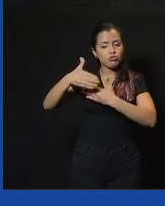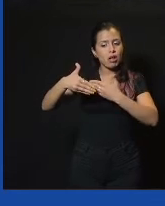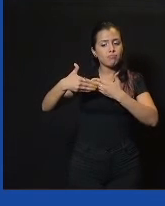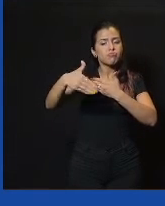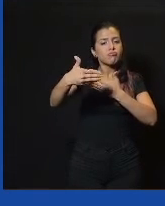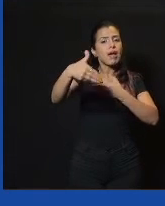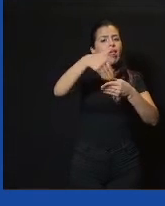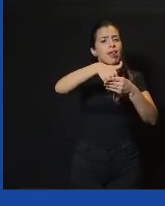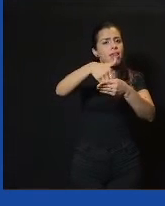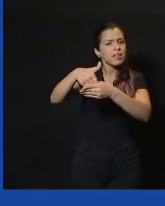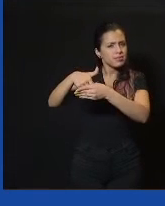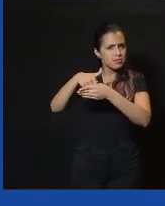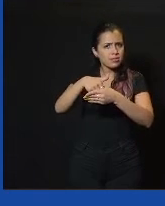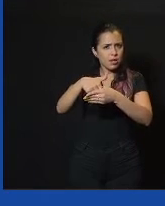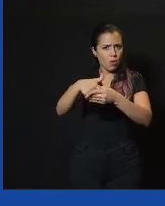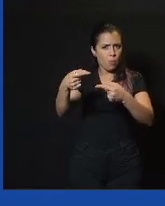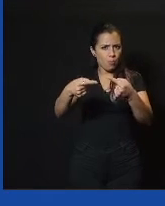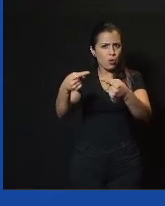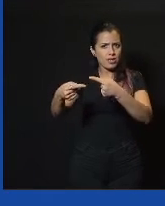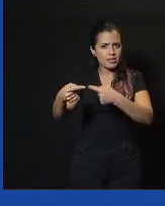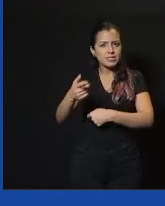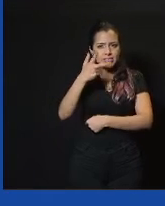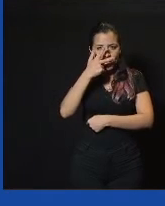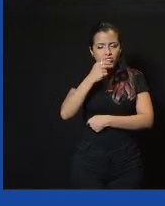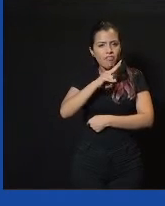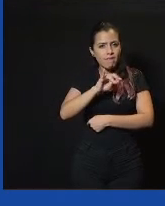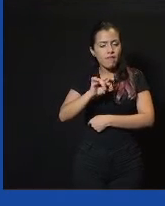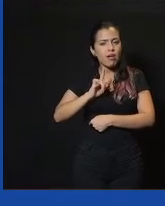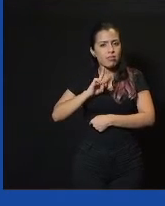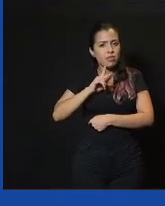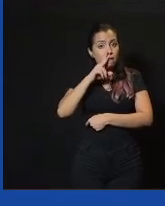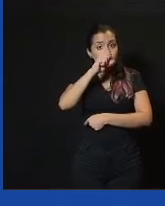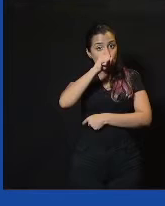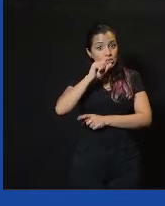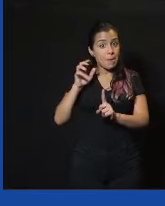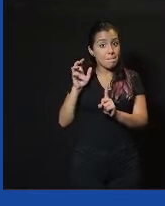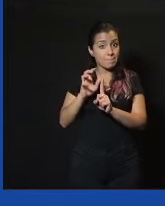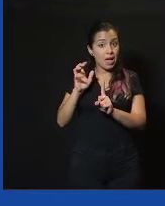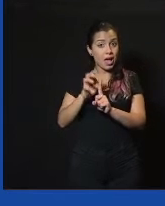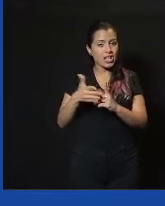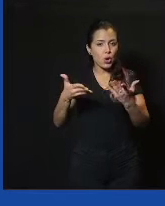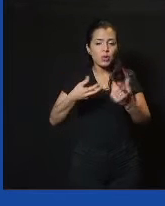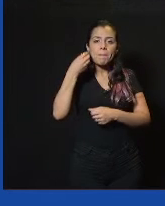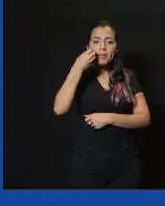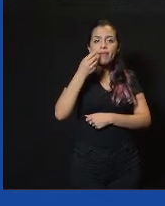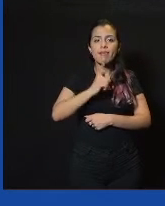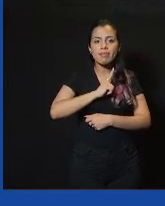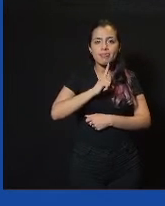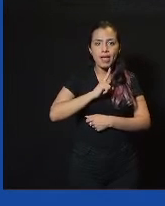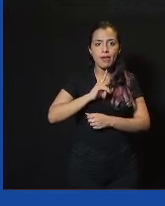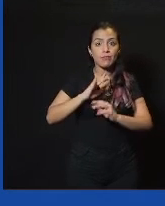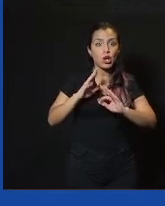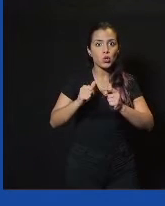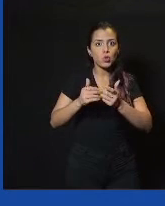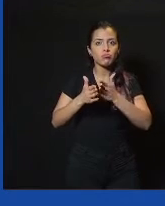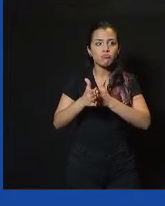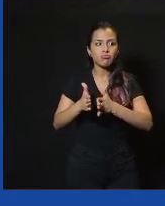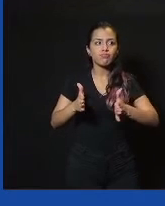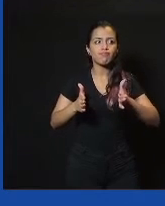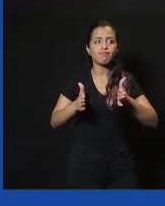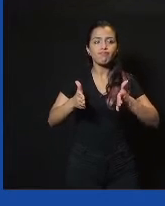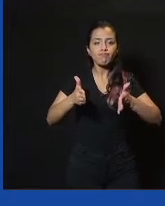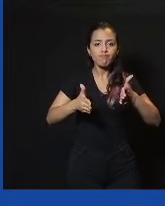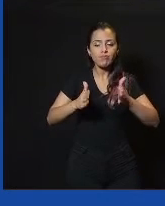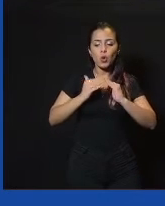forma é possível que isso tenha... que essa experiência... que a gente passou e que as pessoas nas comunidades,